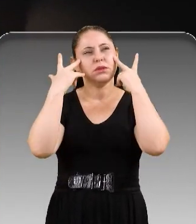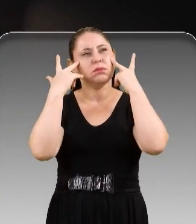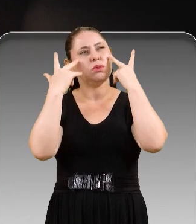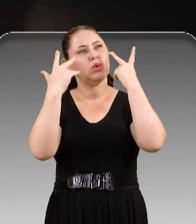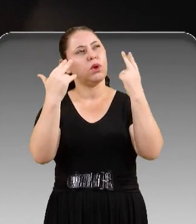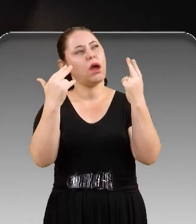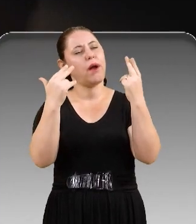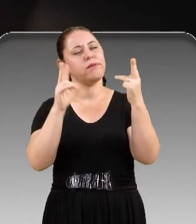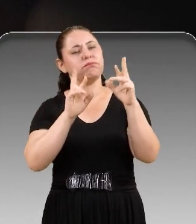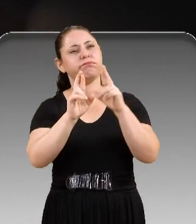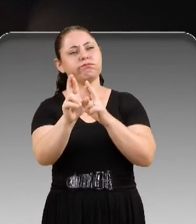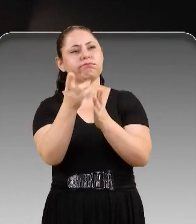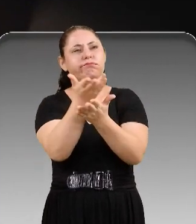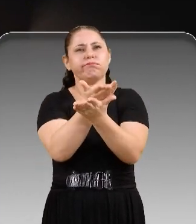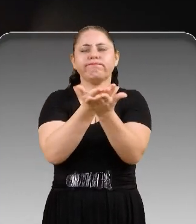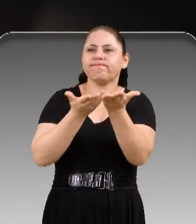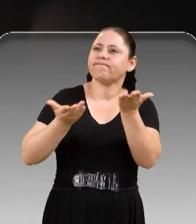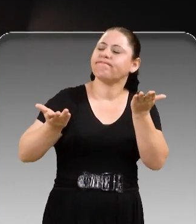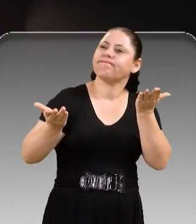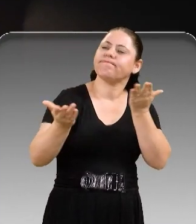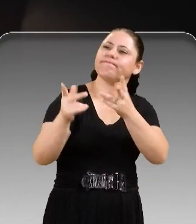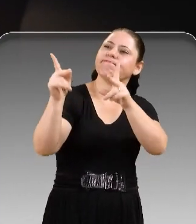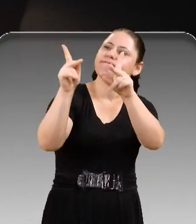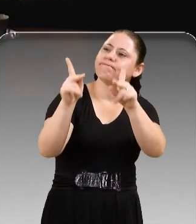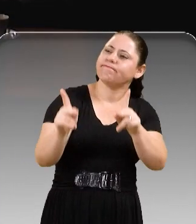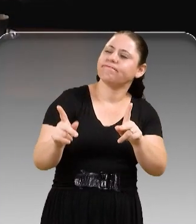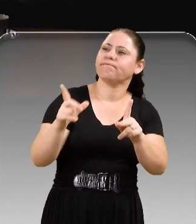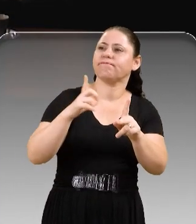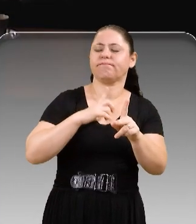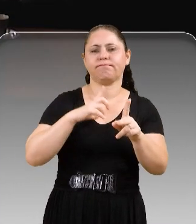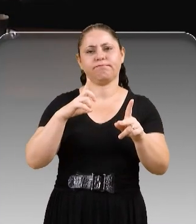com tranquilidade, com harmonia, com